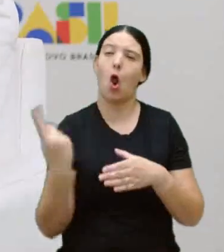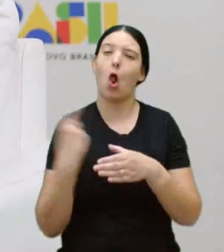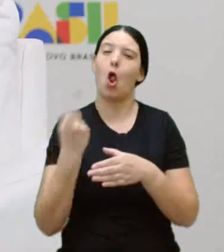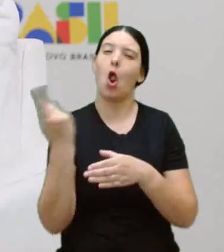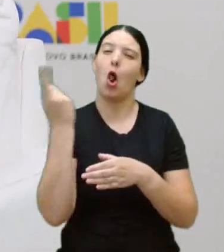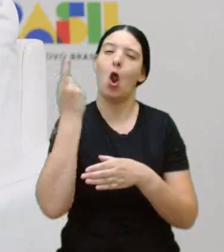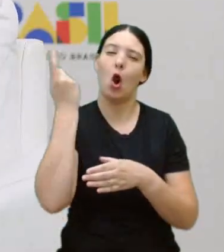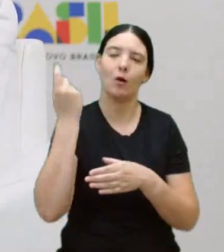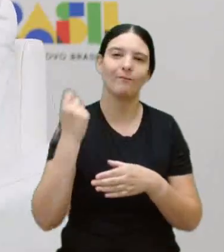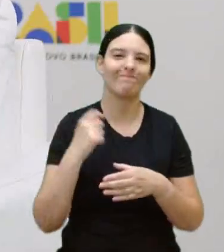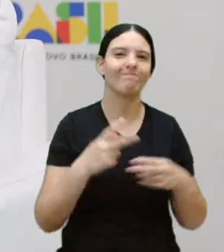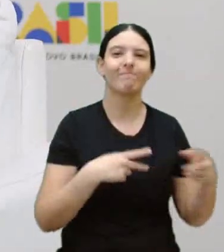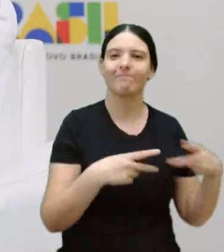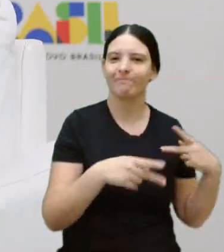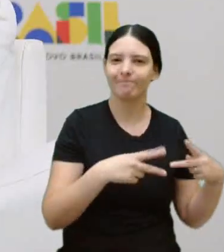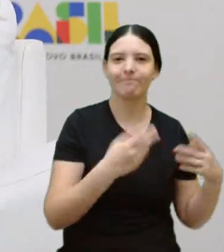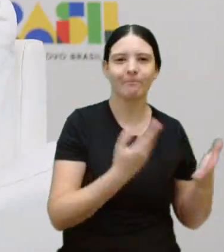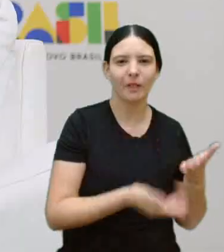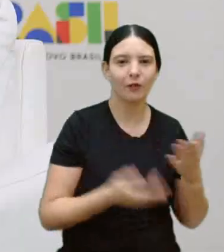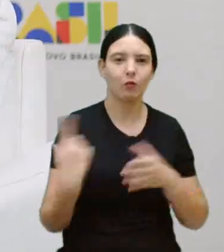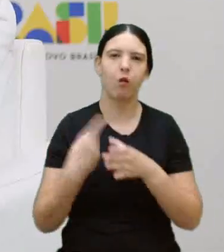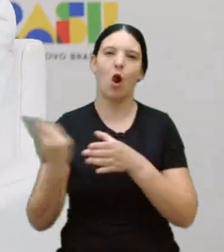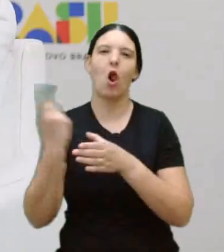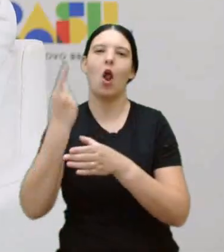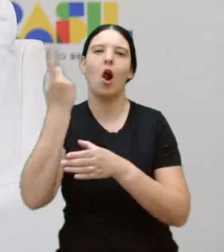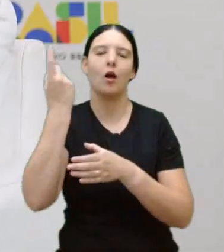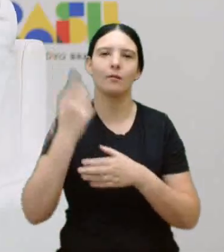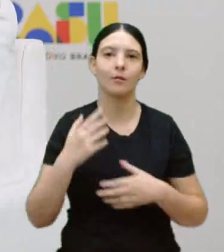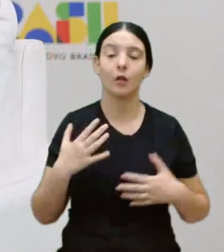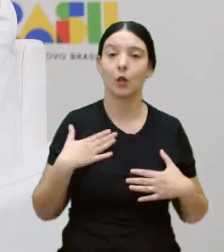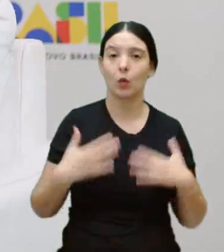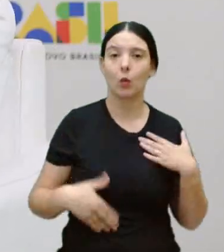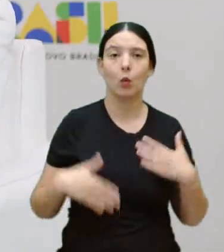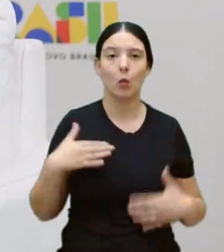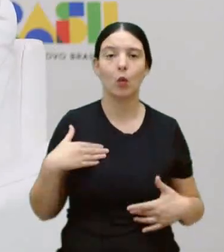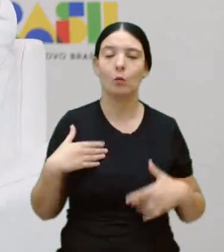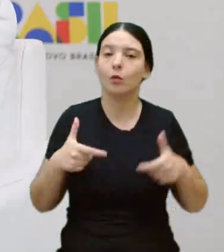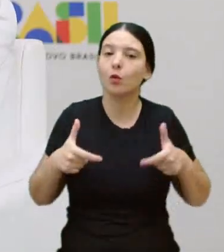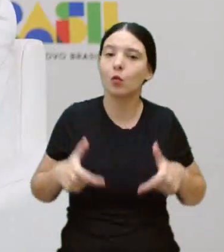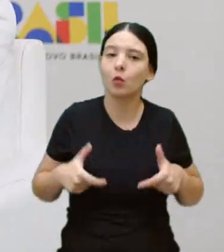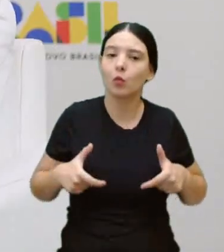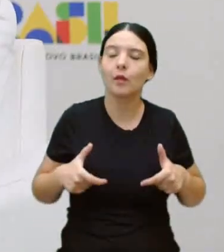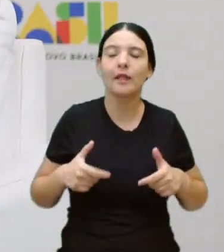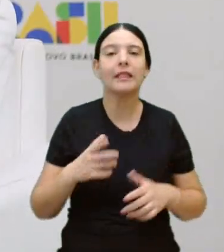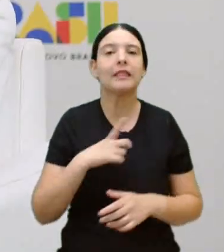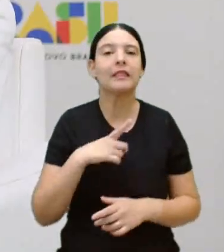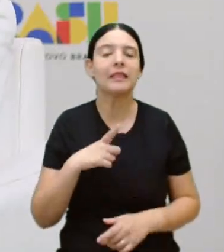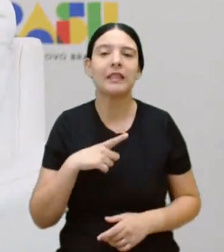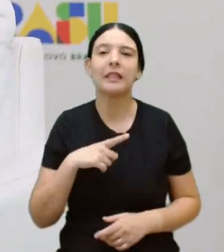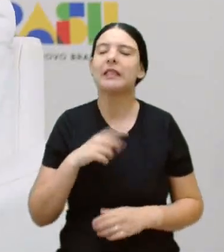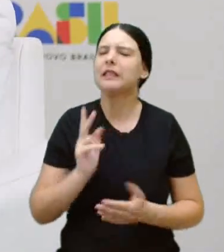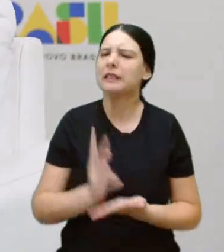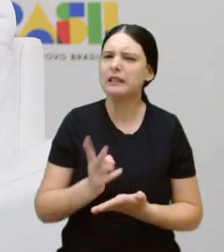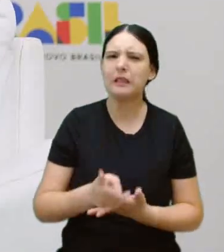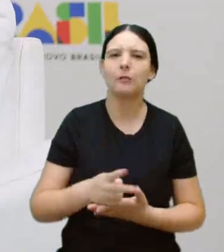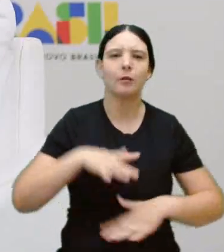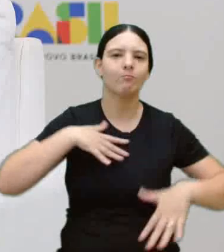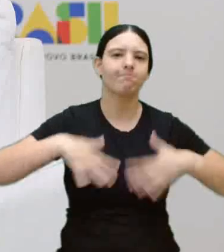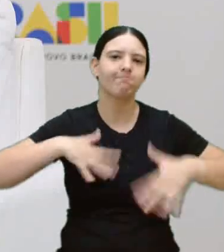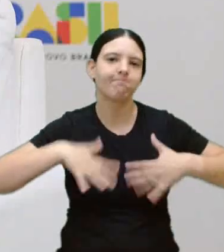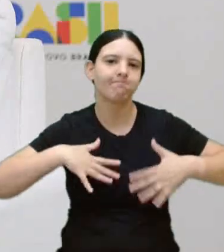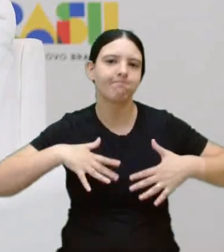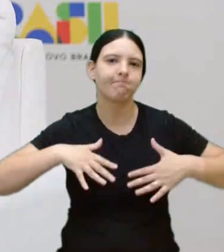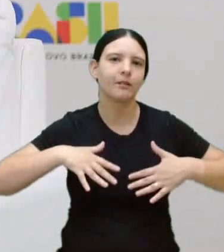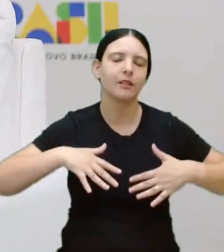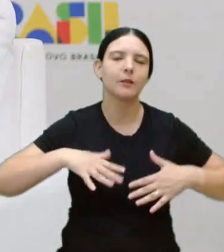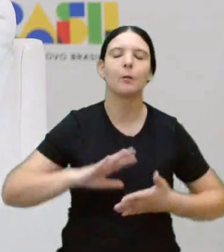perde para o furacão. Então, é como se o nosso corpo fosse um território onde os afetos estão sempre em movimento. E quando